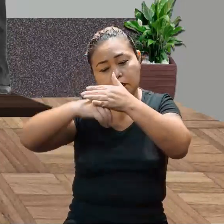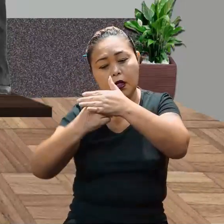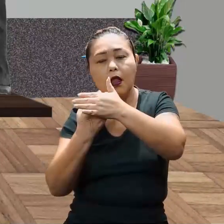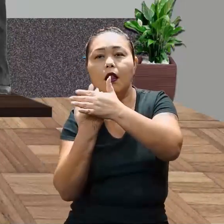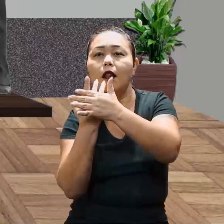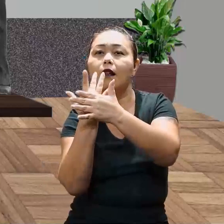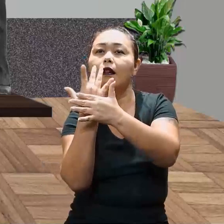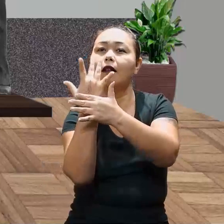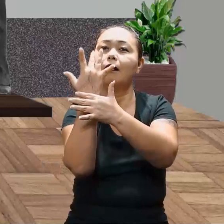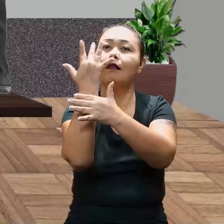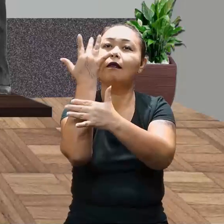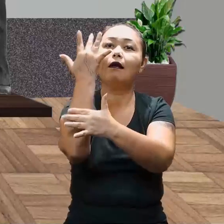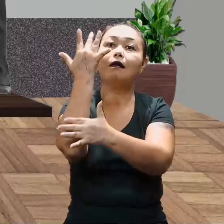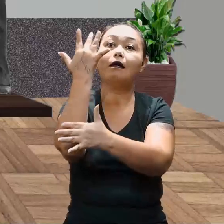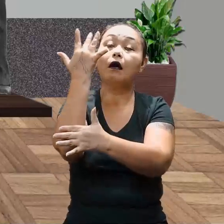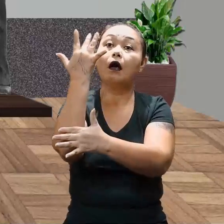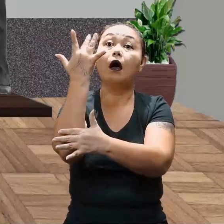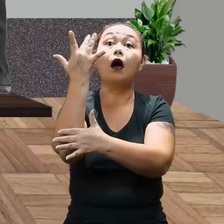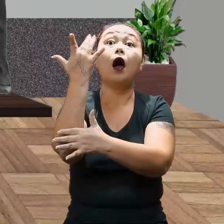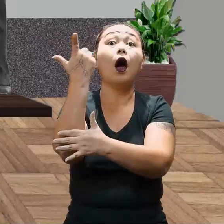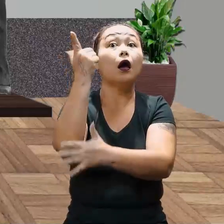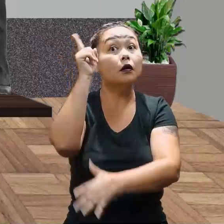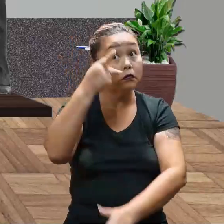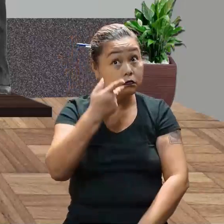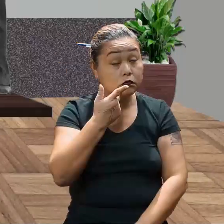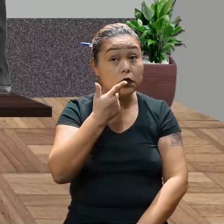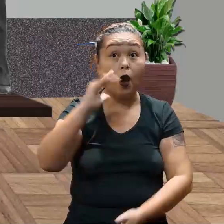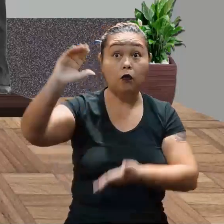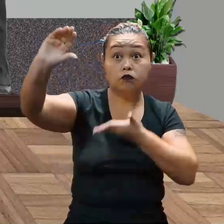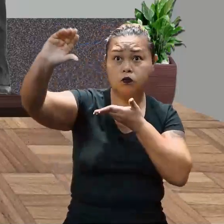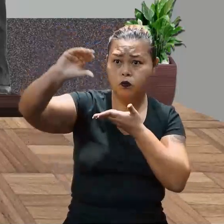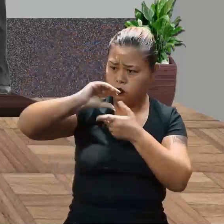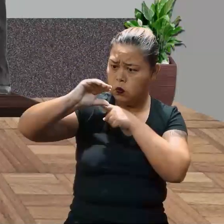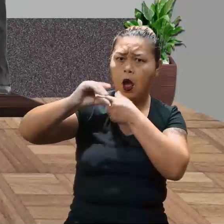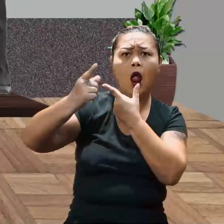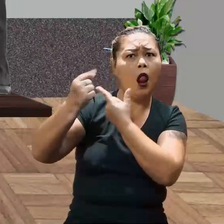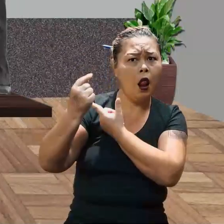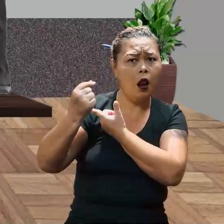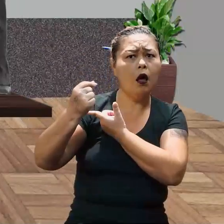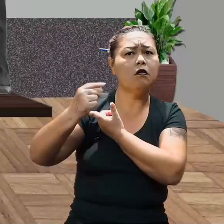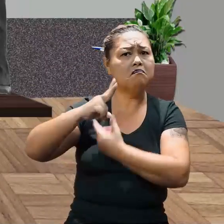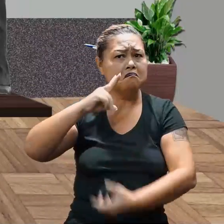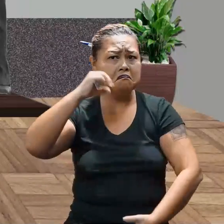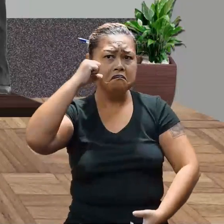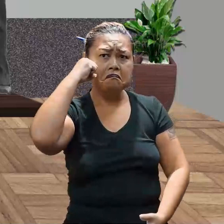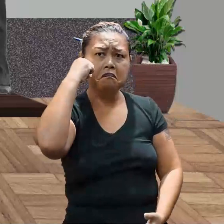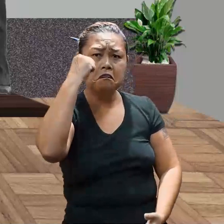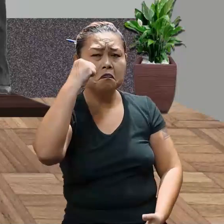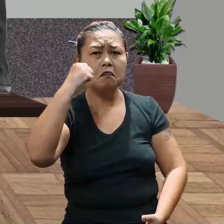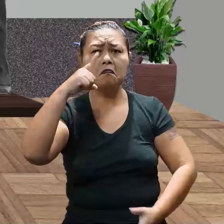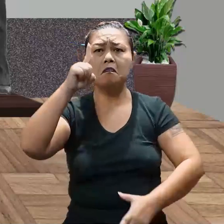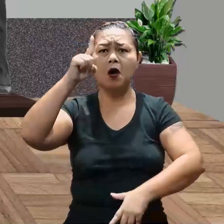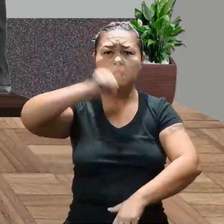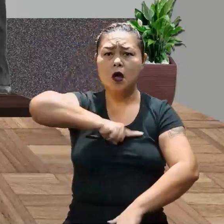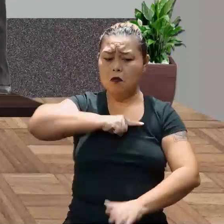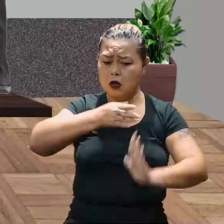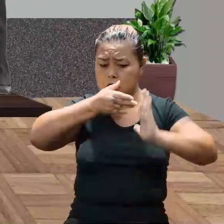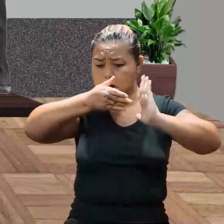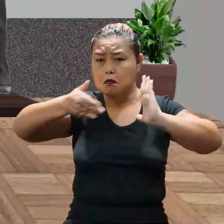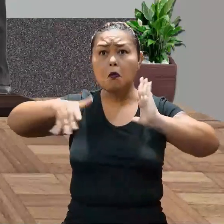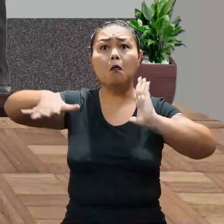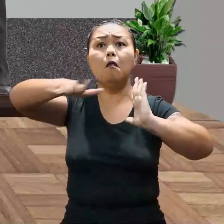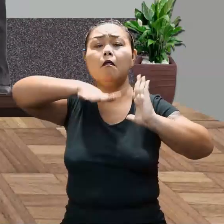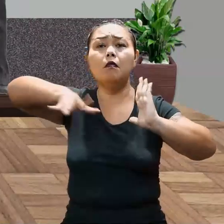Esse capital ele vai dominar. Nós estamos aí em plena em pleno momento imperialista pelo